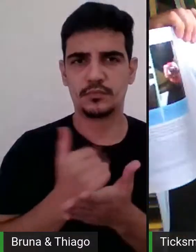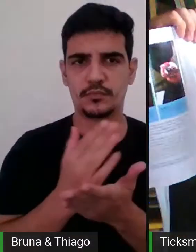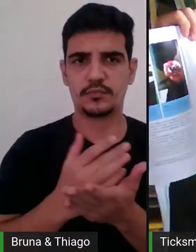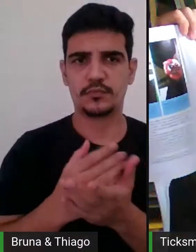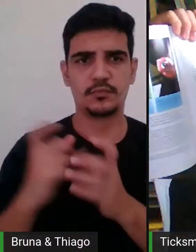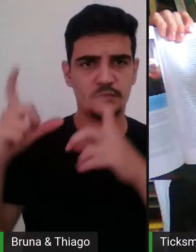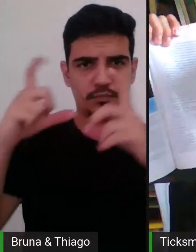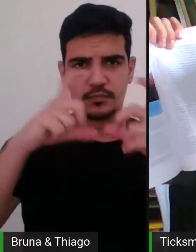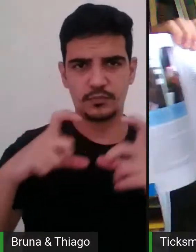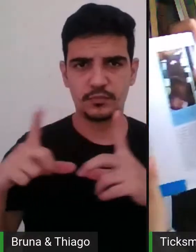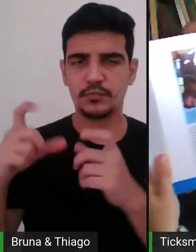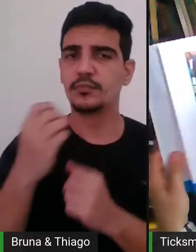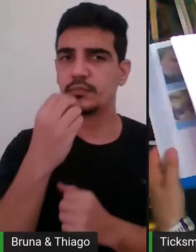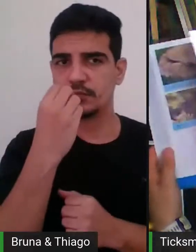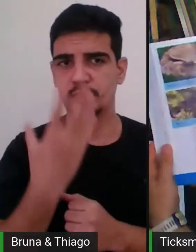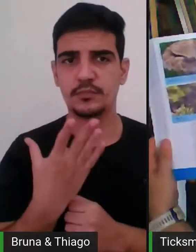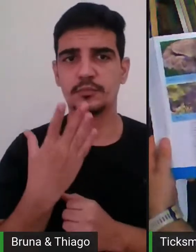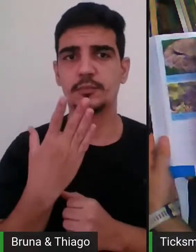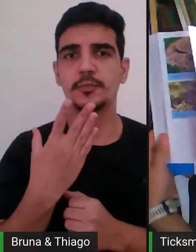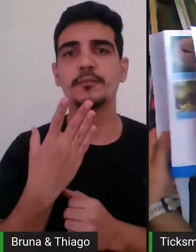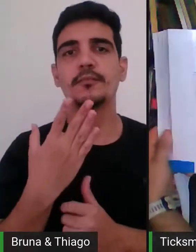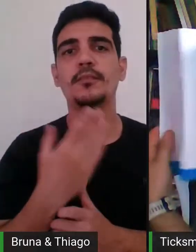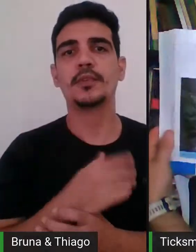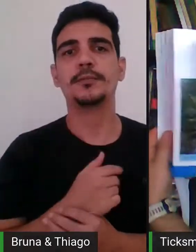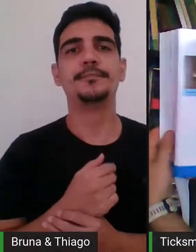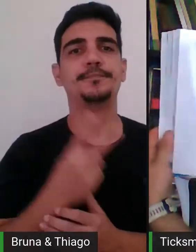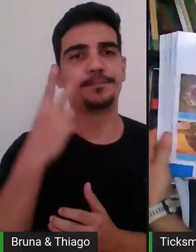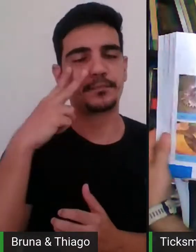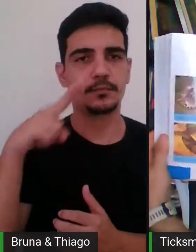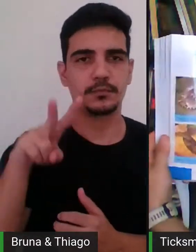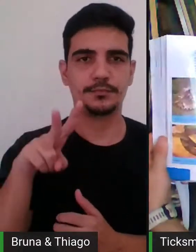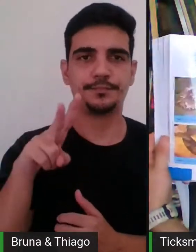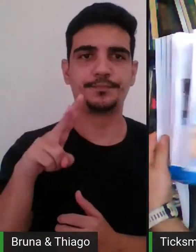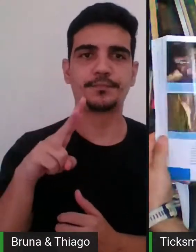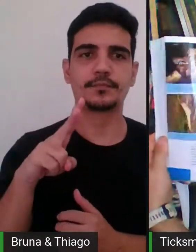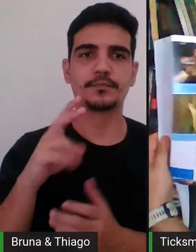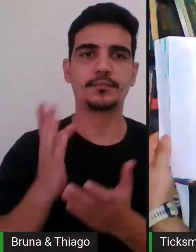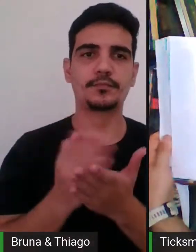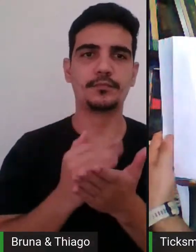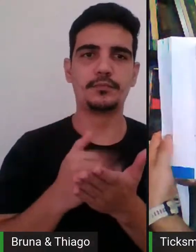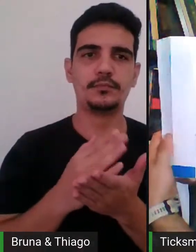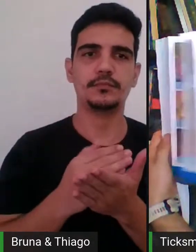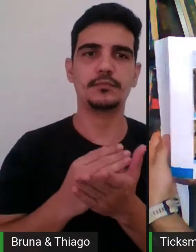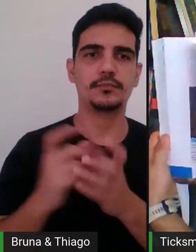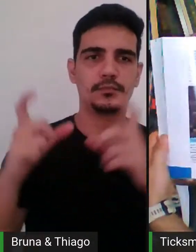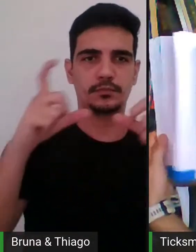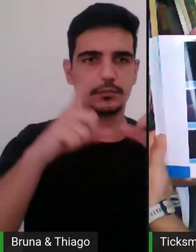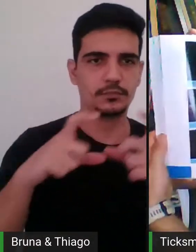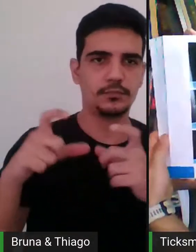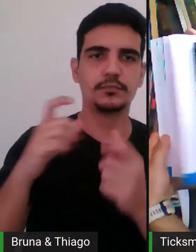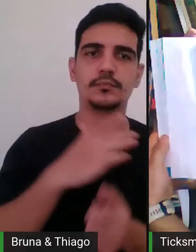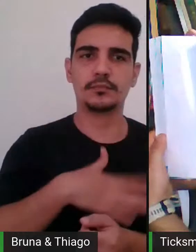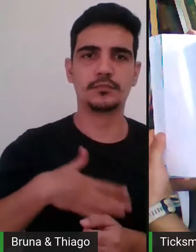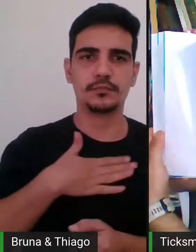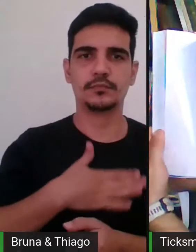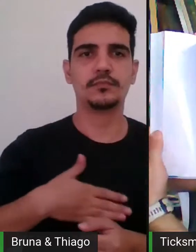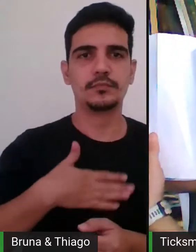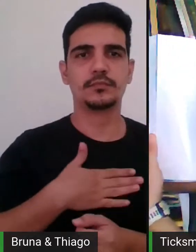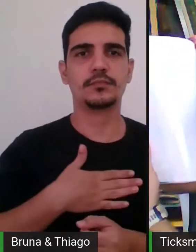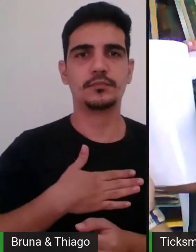muito... Cadê aqui? Pronto. Ops, achei. Tá aqui, é um livro muito, muito bem ilustrado, para quem gosta,